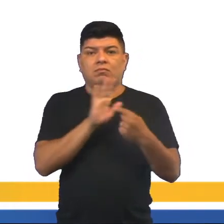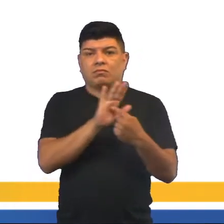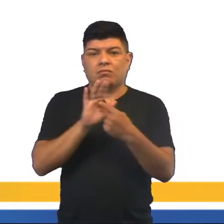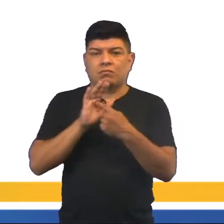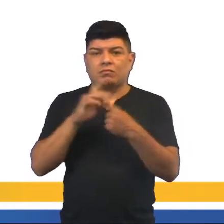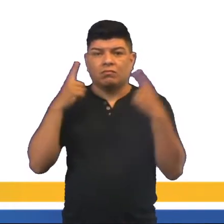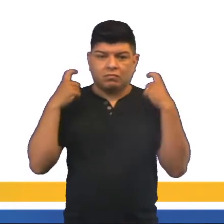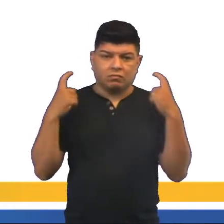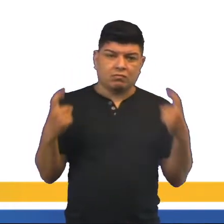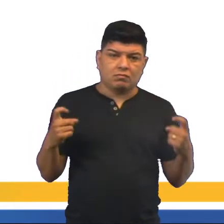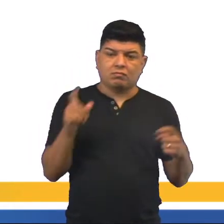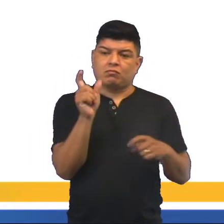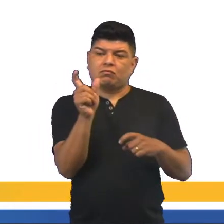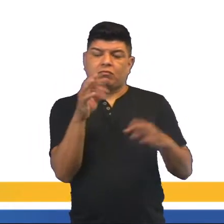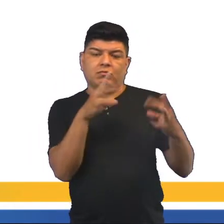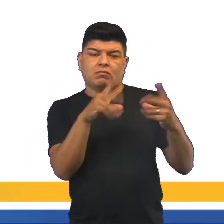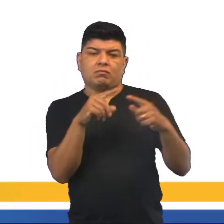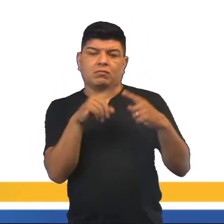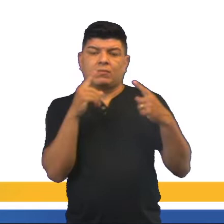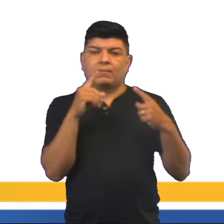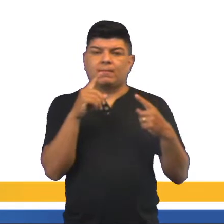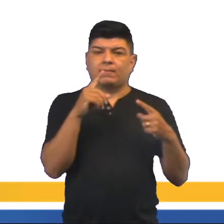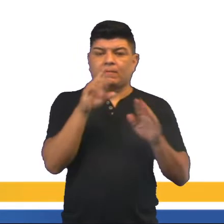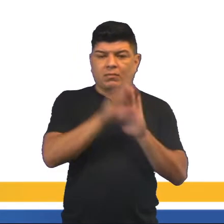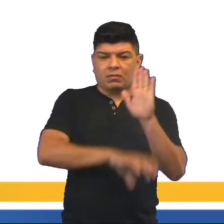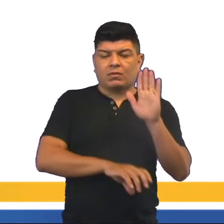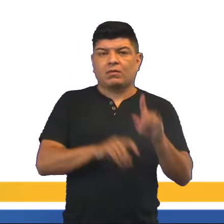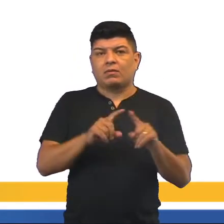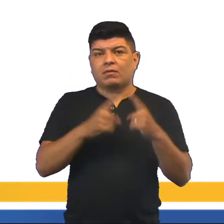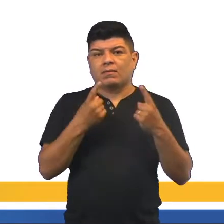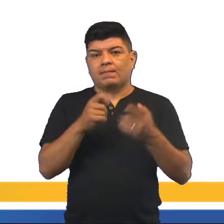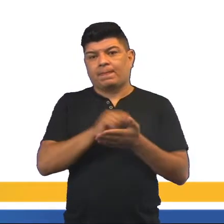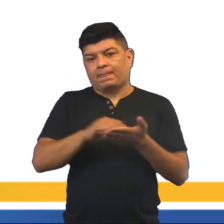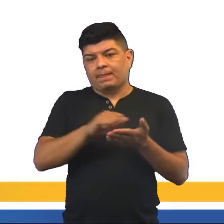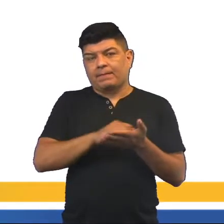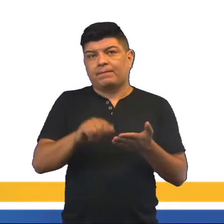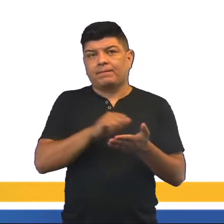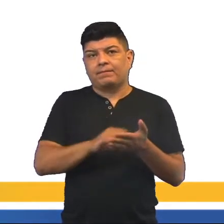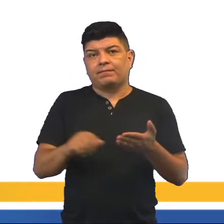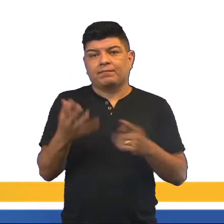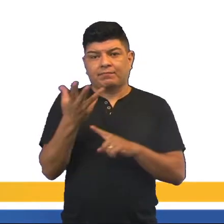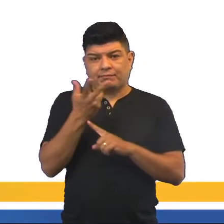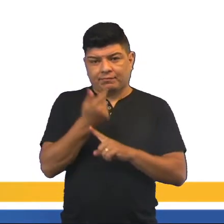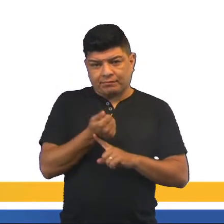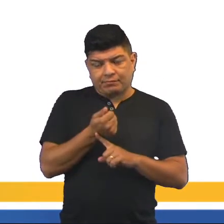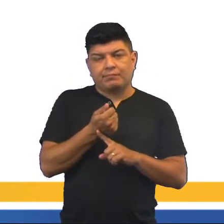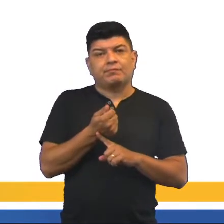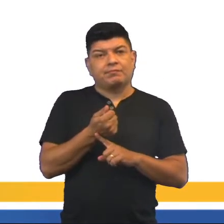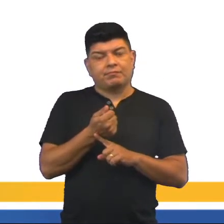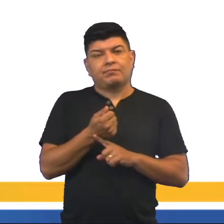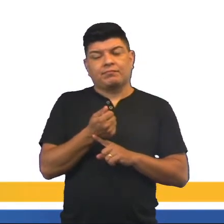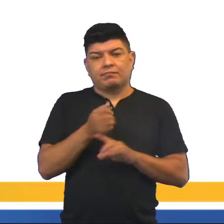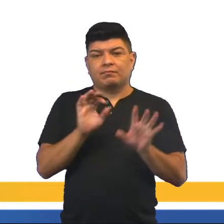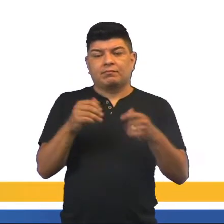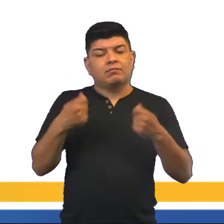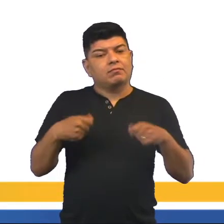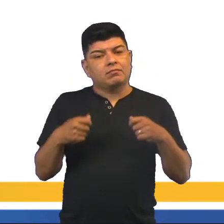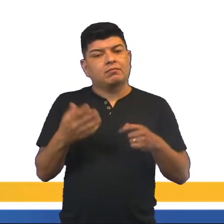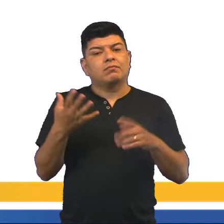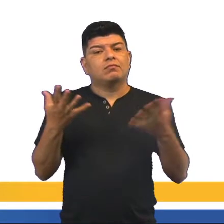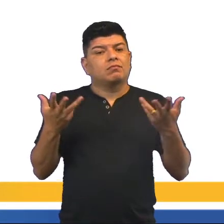representar um som, uma palavra inteira ou mesmo um conceito. A escrita chinesa é uma arte e, para tanto,